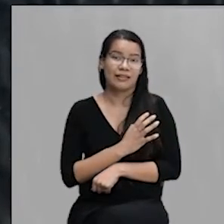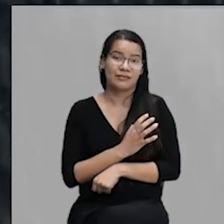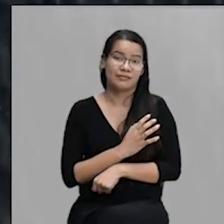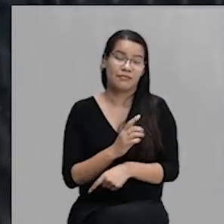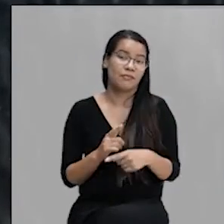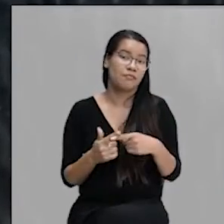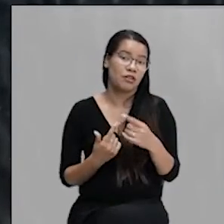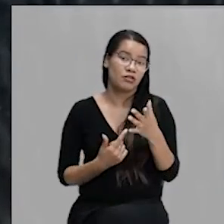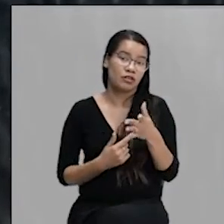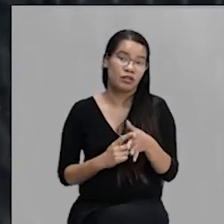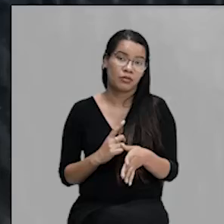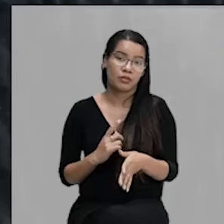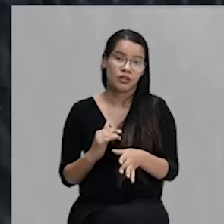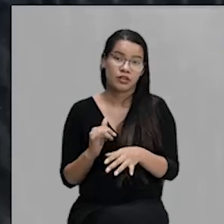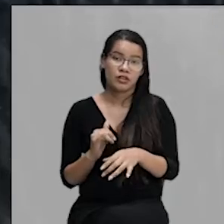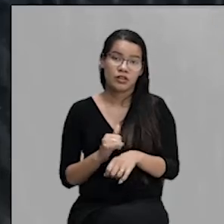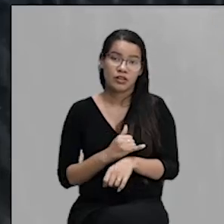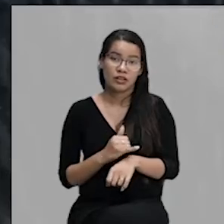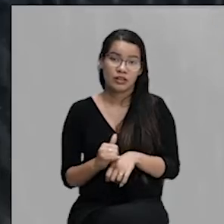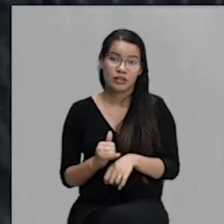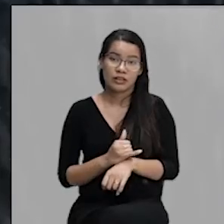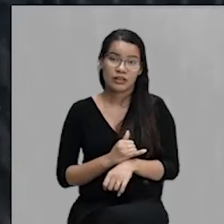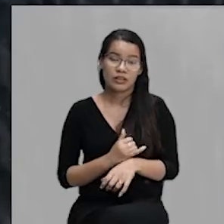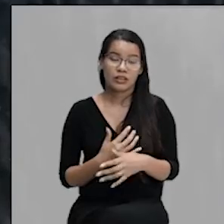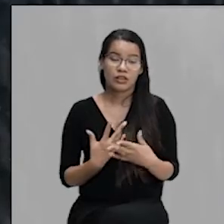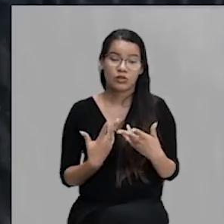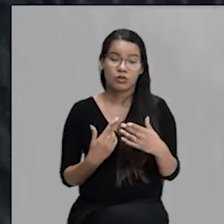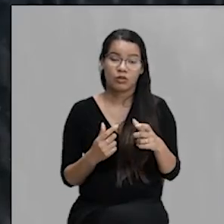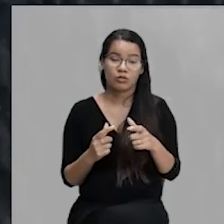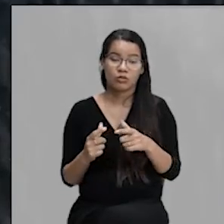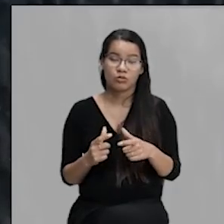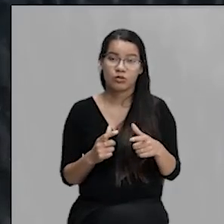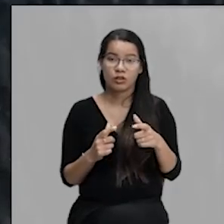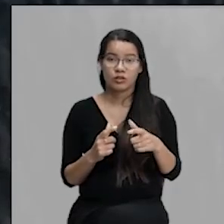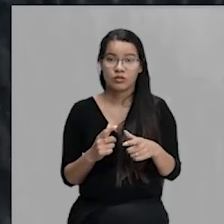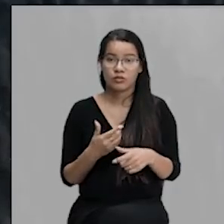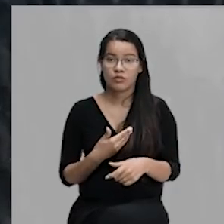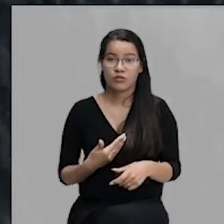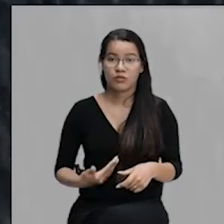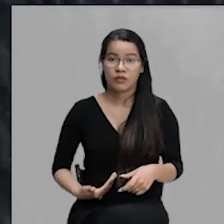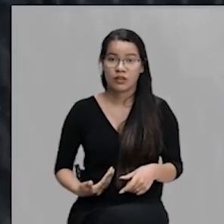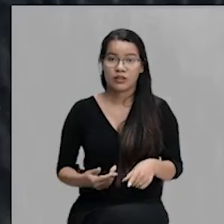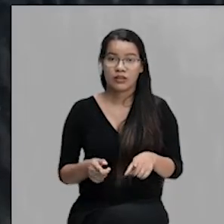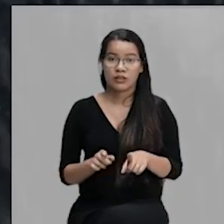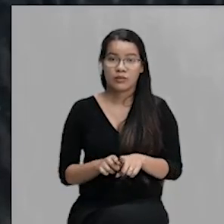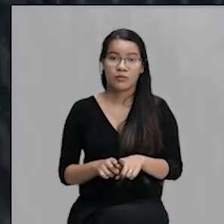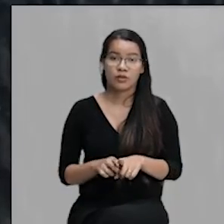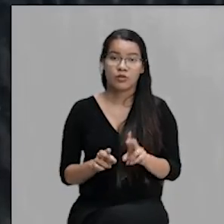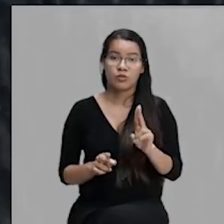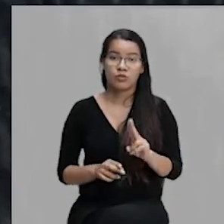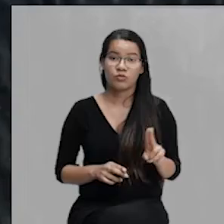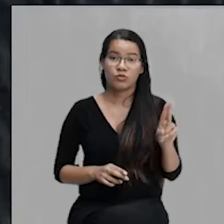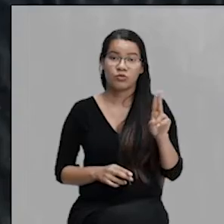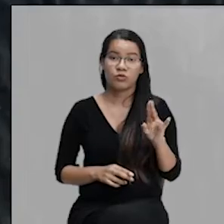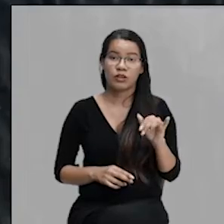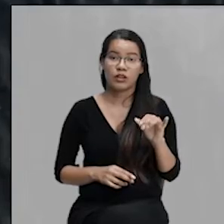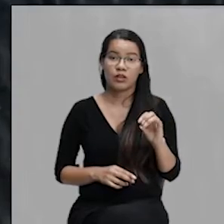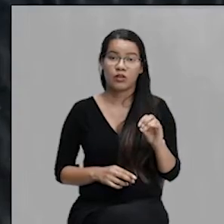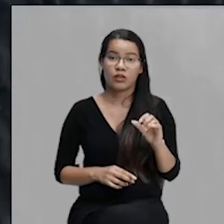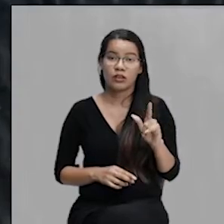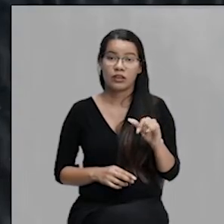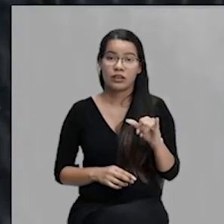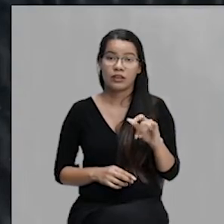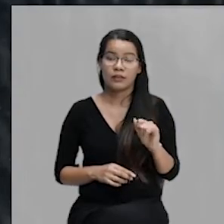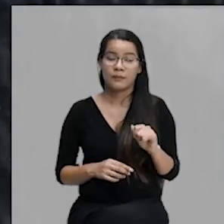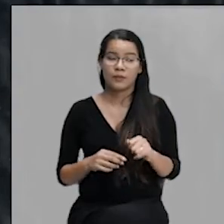uma estratégia. Assim também como em alguns lugares, alguns governos, como o do Maranhão, investem em energia eólica. O pessoal de Paulino Neves